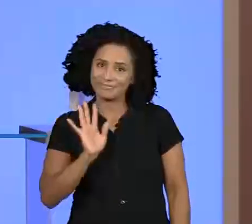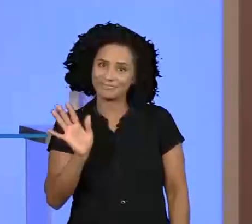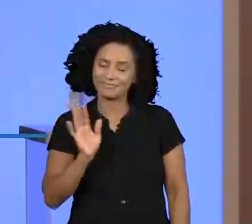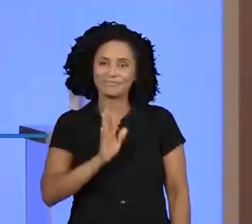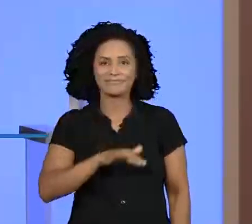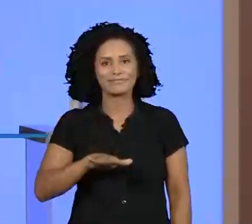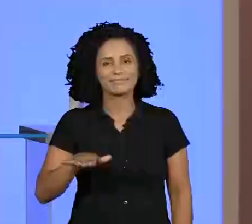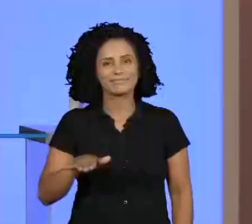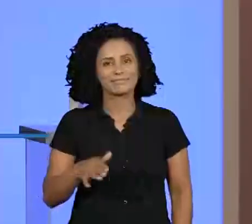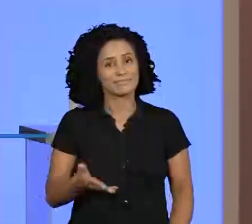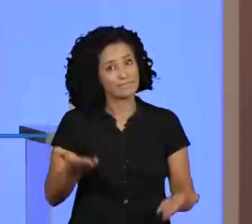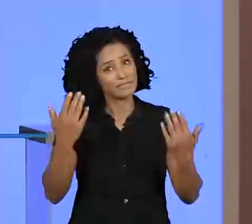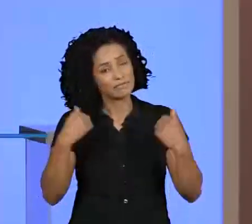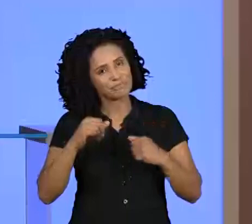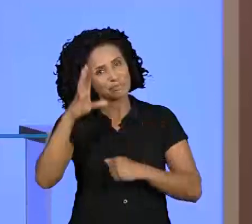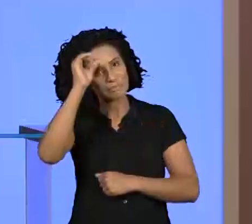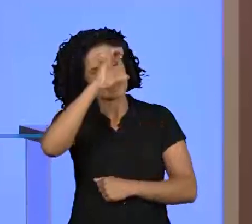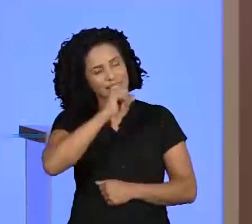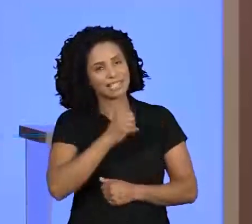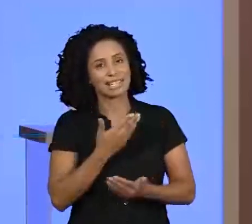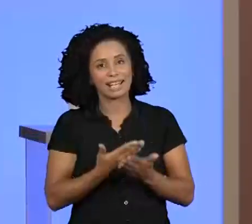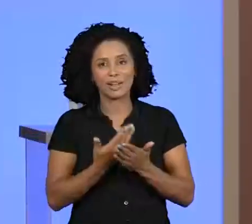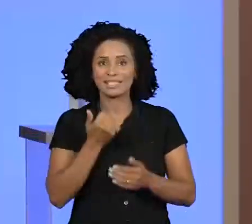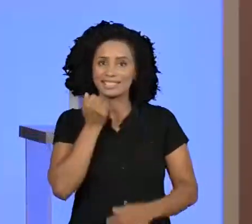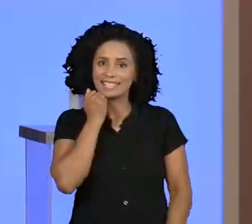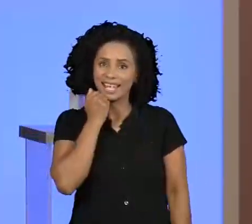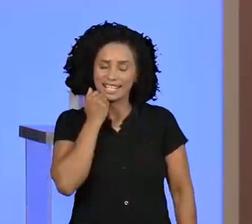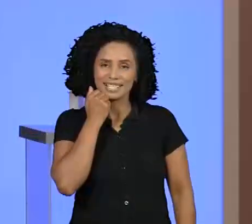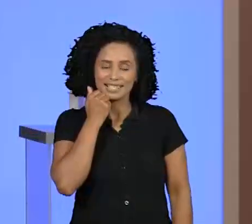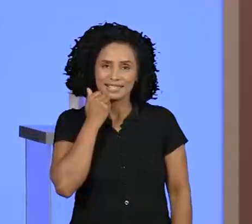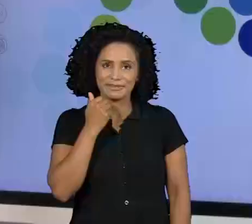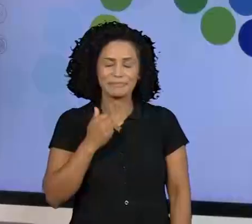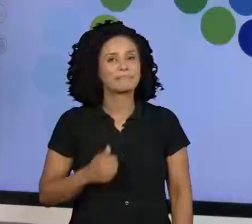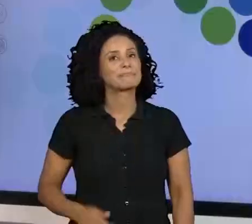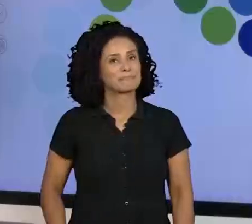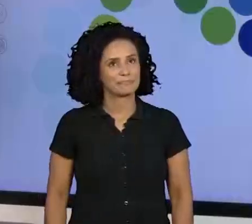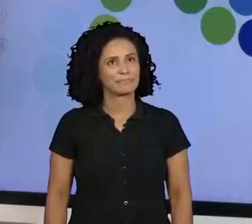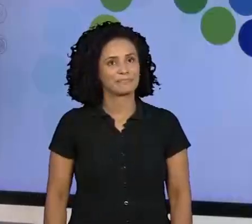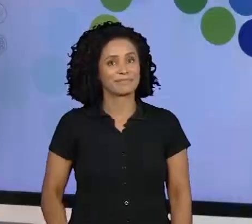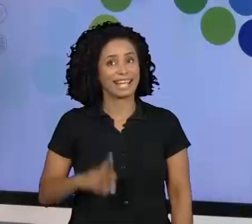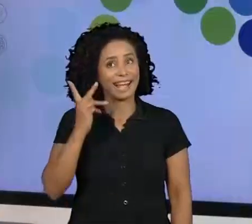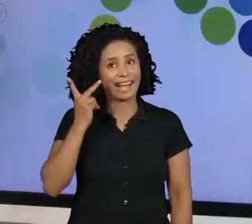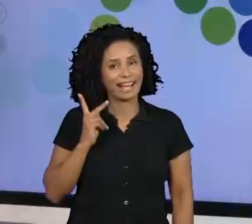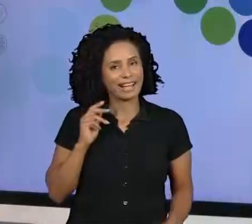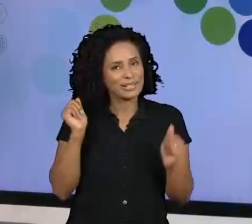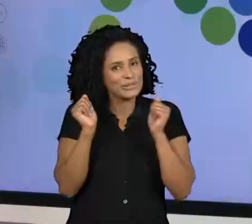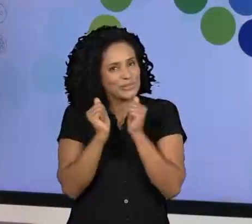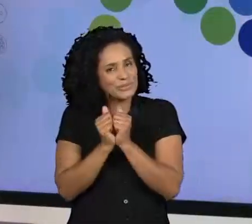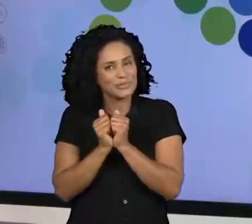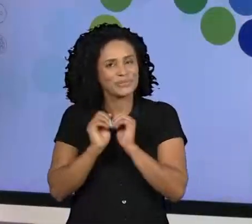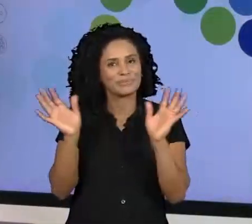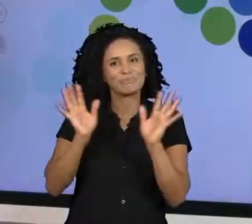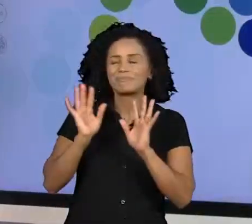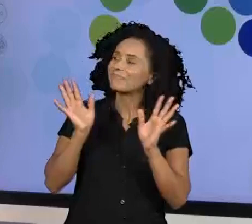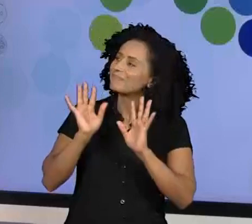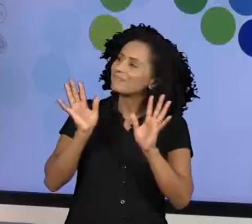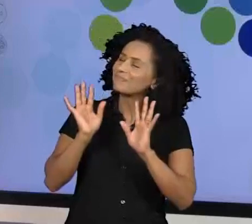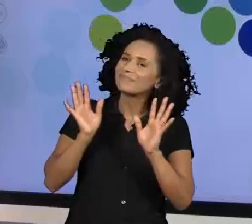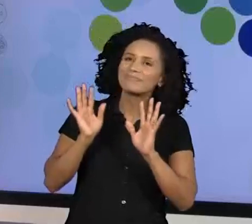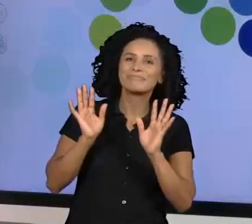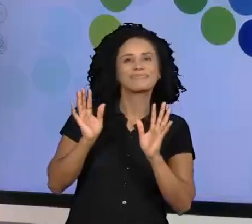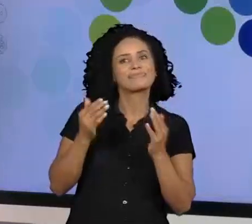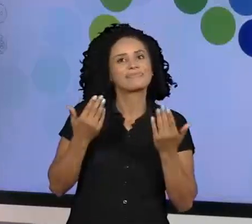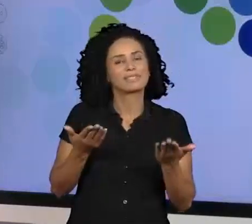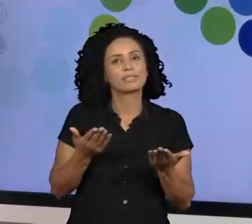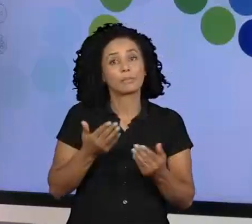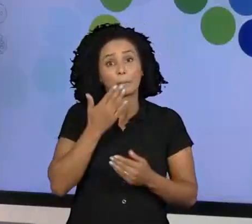juntos aprender em uma aula de ciências. Isso, a Kelly também está conosco. Olá, Kelly. Vamos